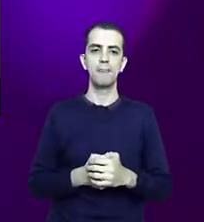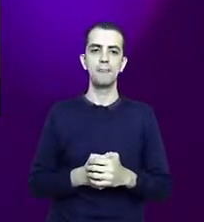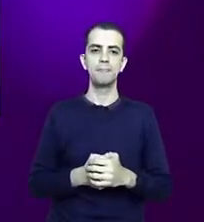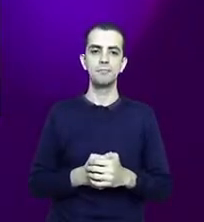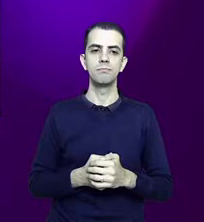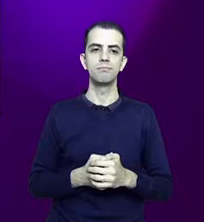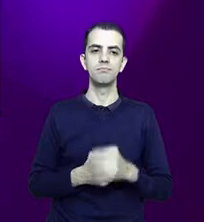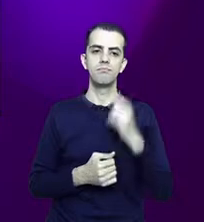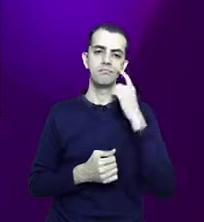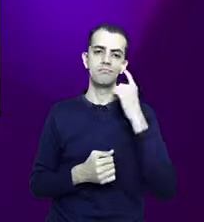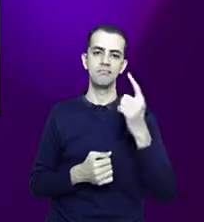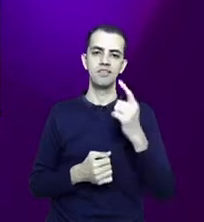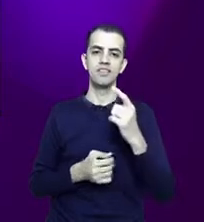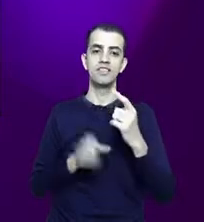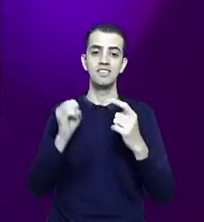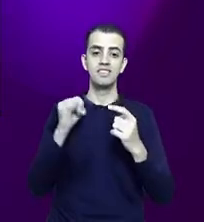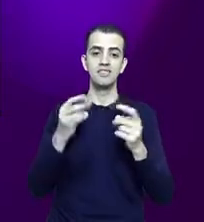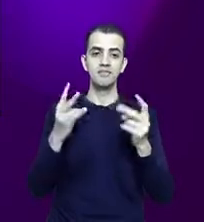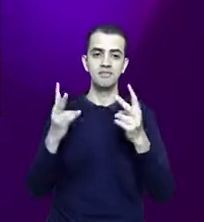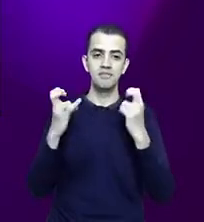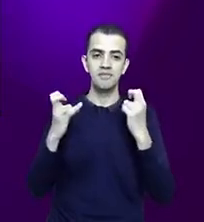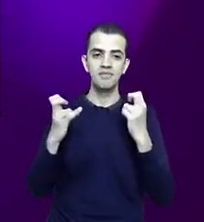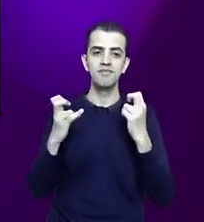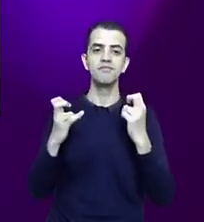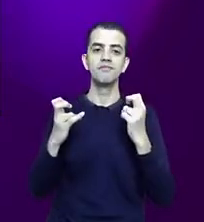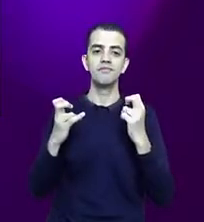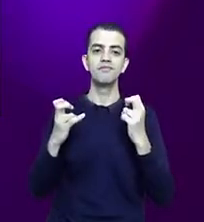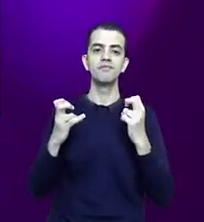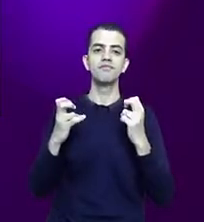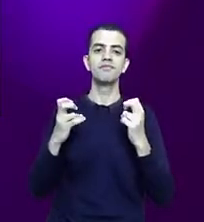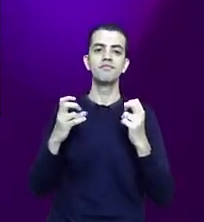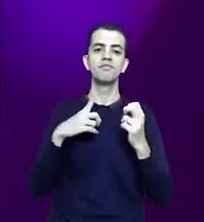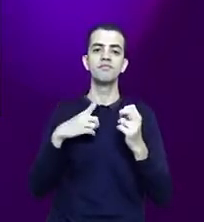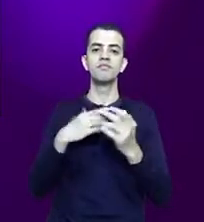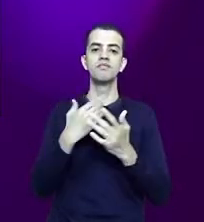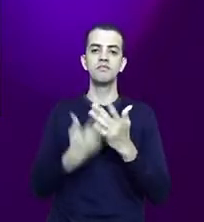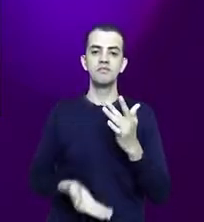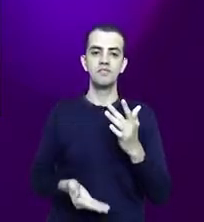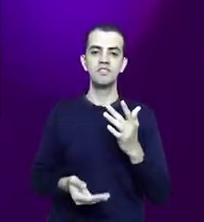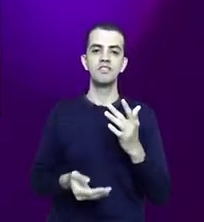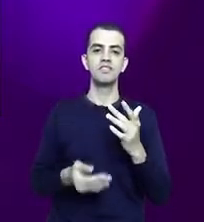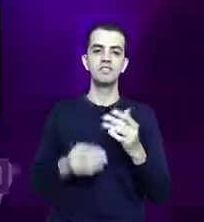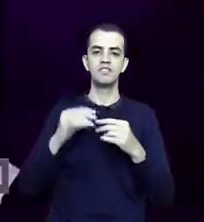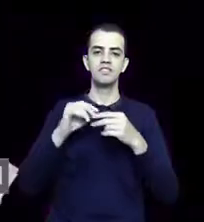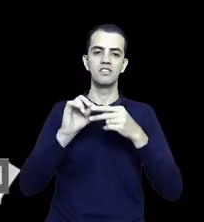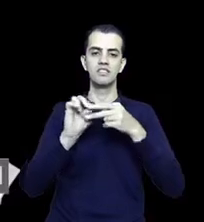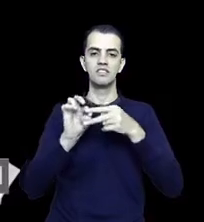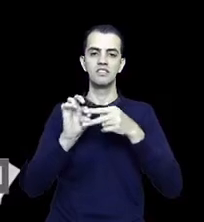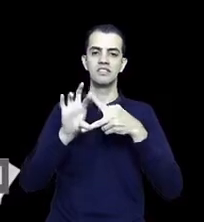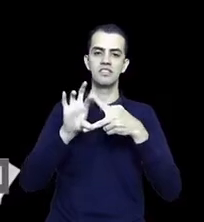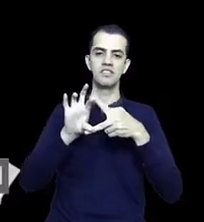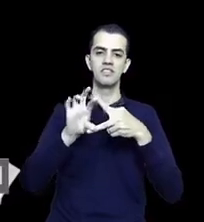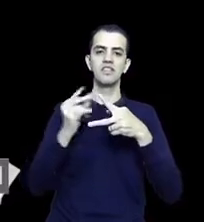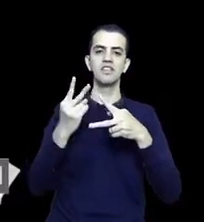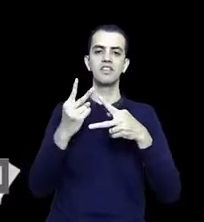Então, se notar aí, né, você vê que teve uma alteração na altura do rádio,